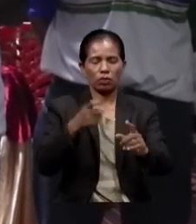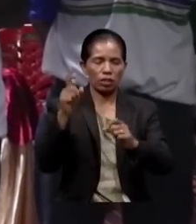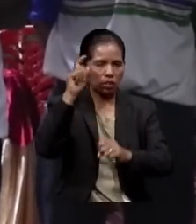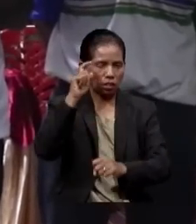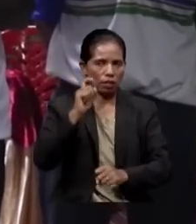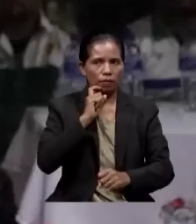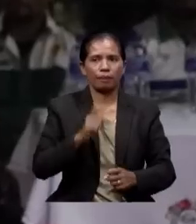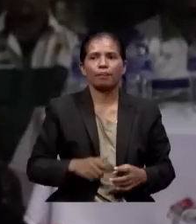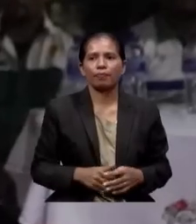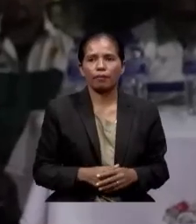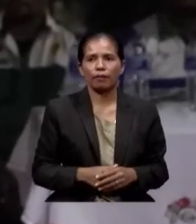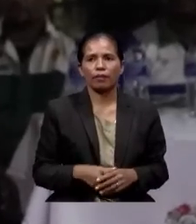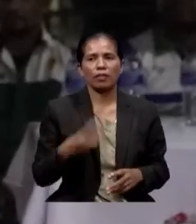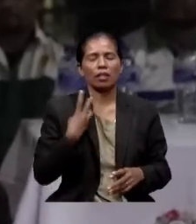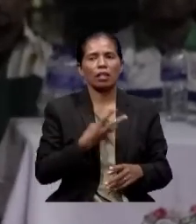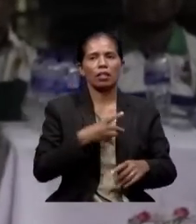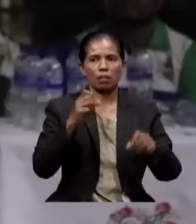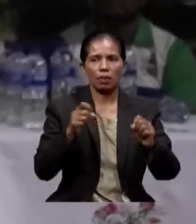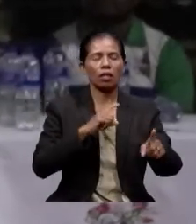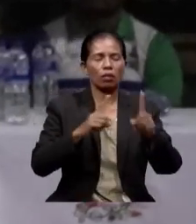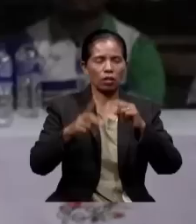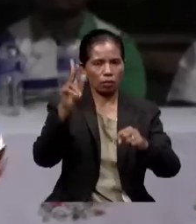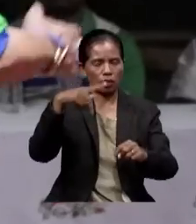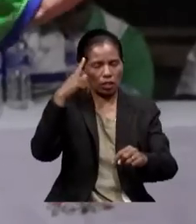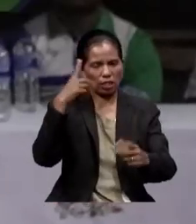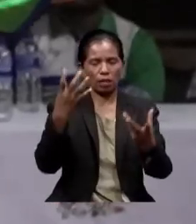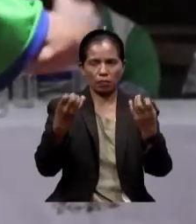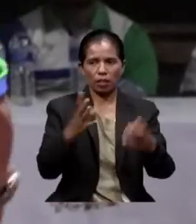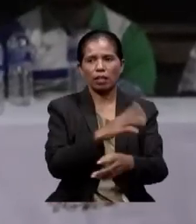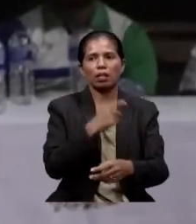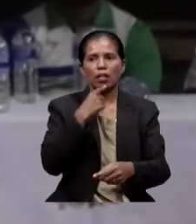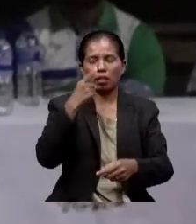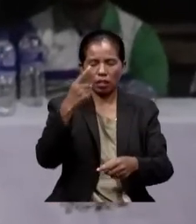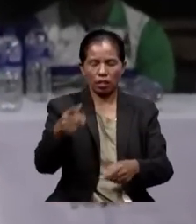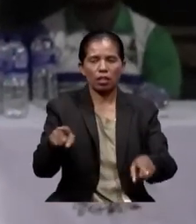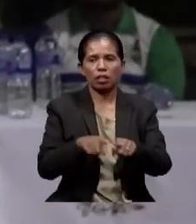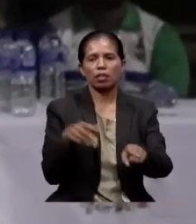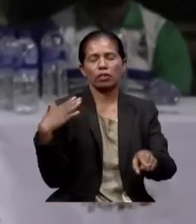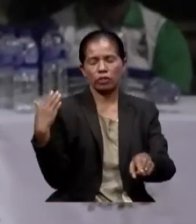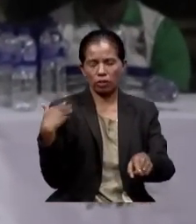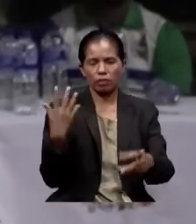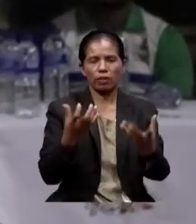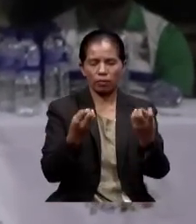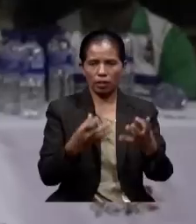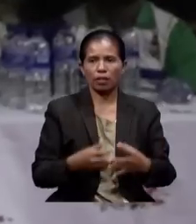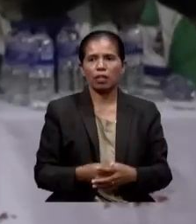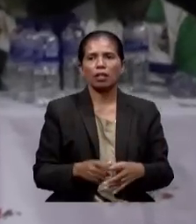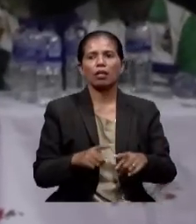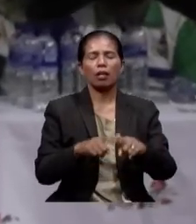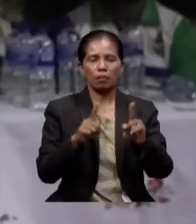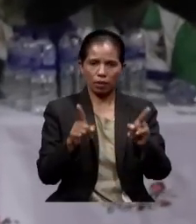Gusmão. E também o colher político, oi, balu nessa jovem, nessa colher emoção, mas mais